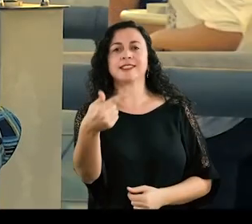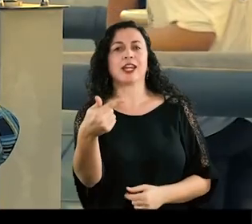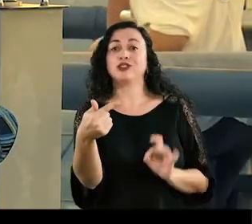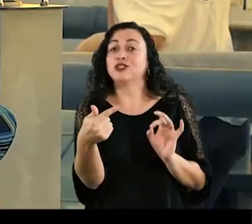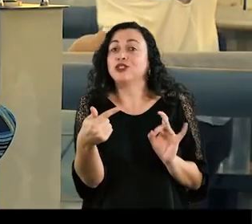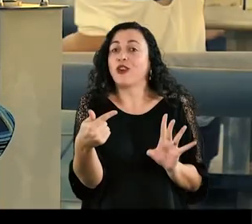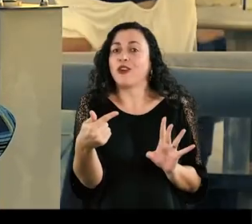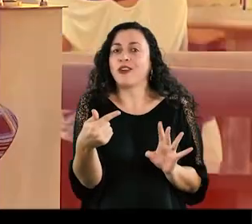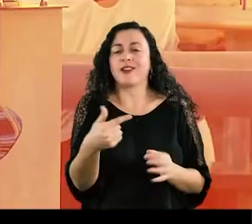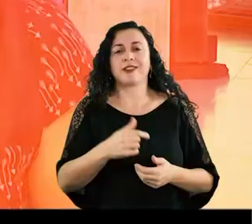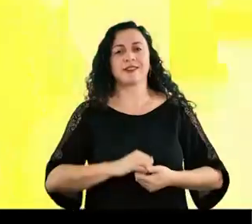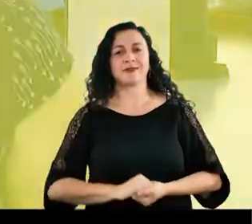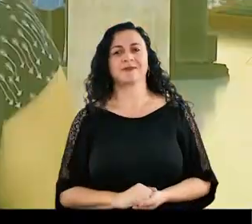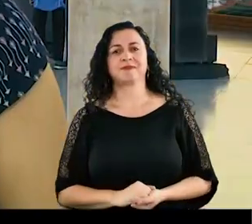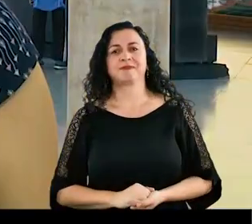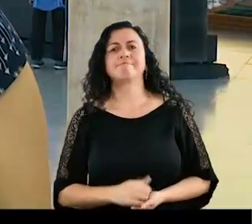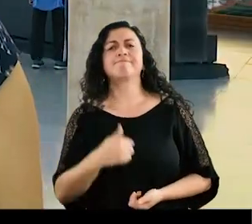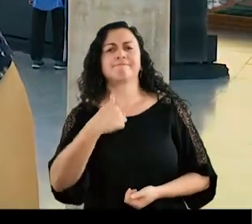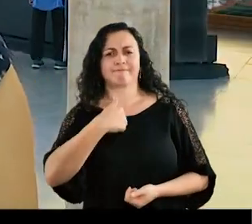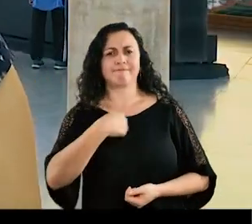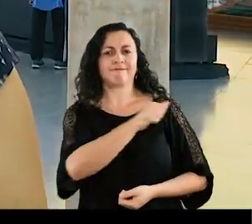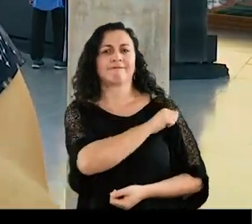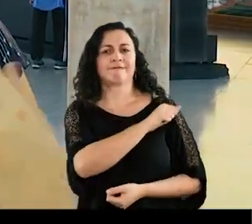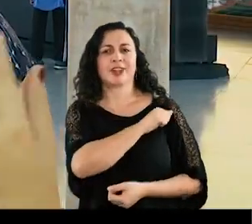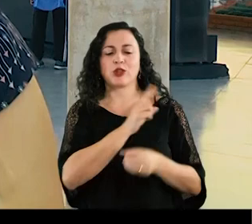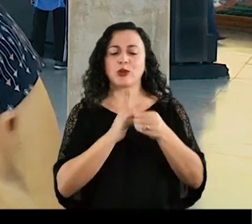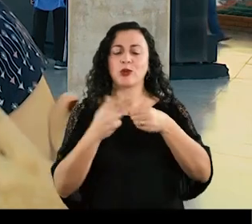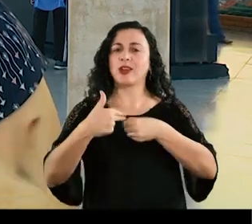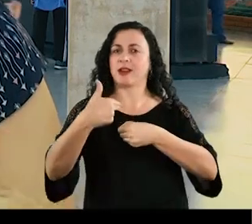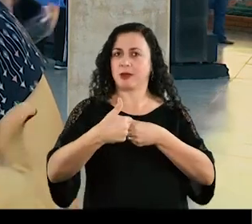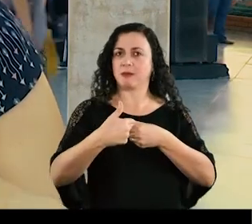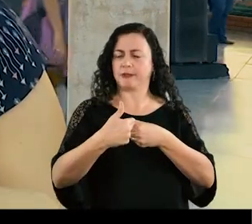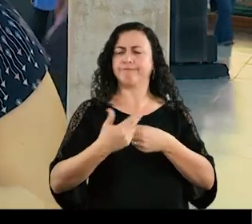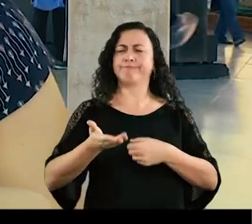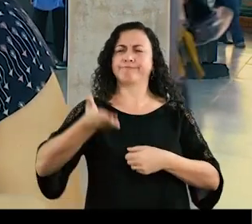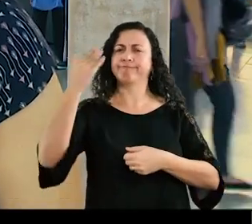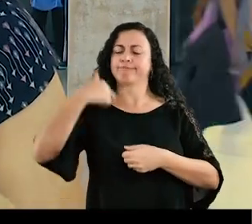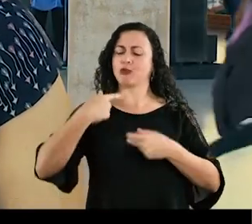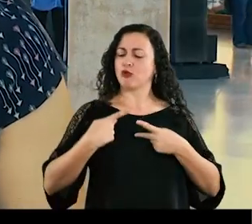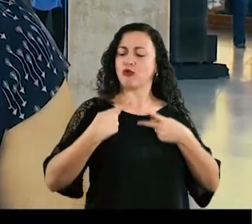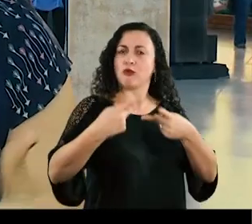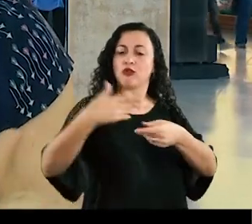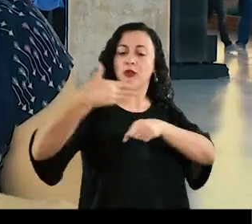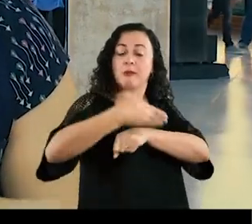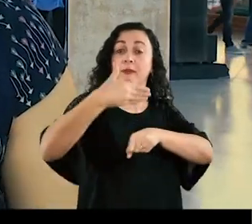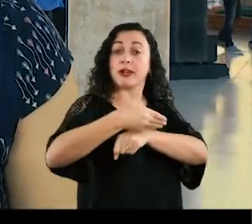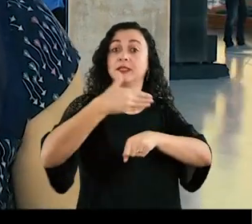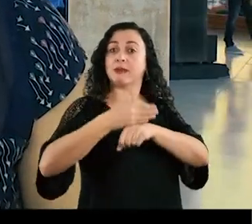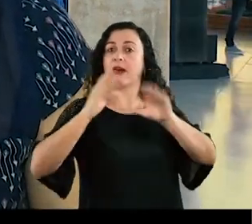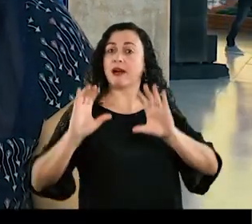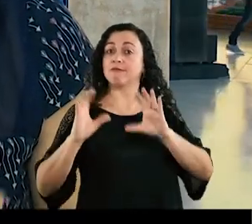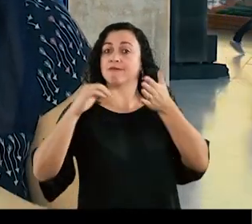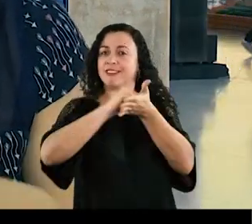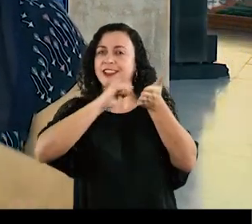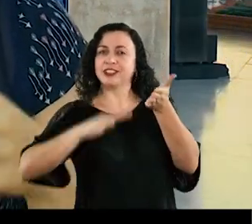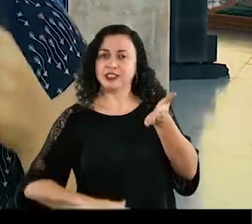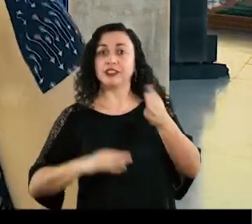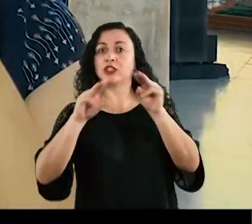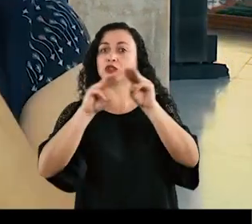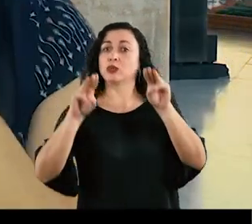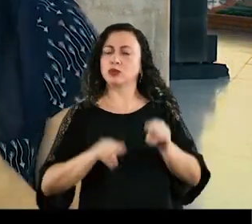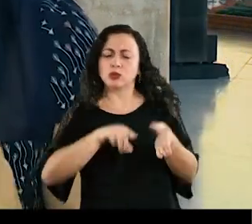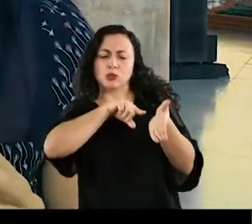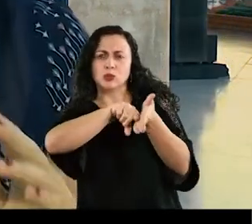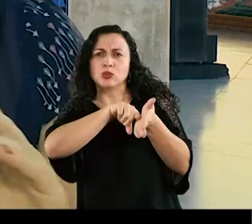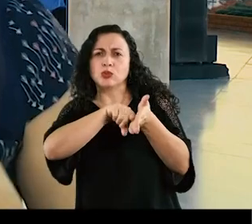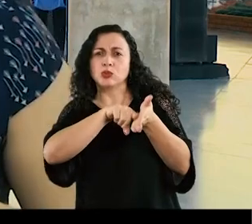anos de idade. Eu sou aluna da Unicamp e eu fui convidada para participar aqui de algumas atividades de astronomia no Museu Exploratório da